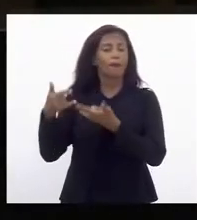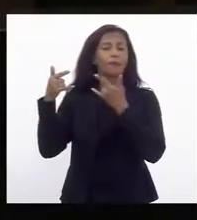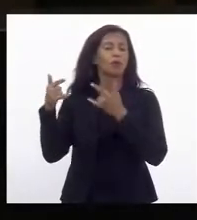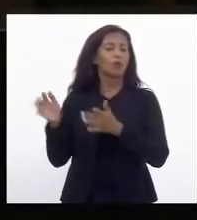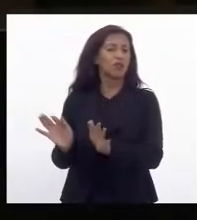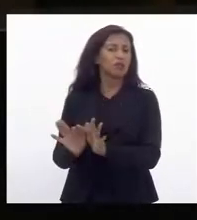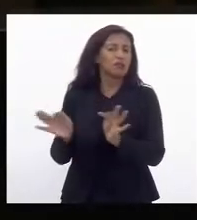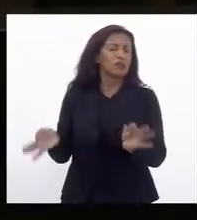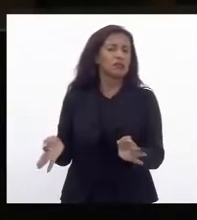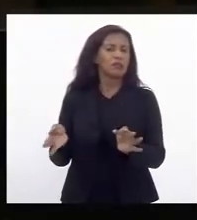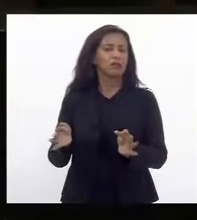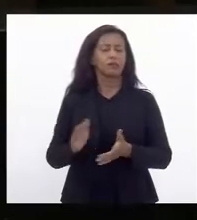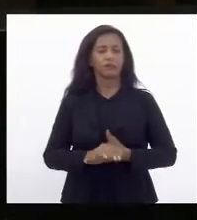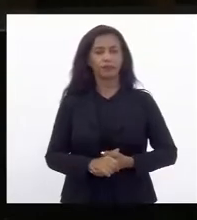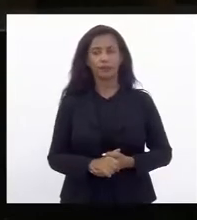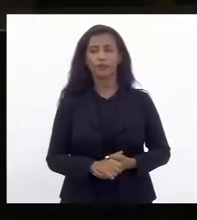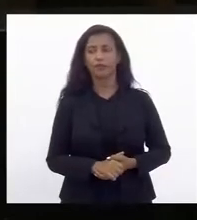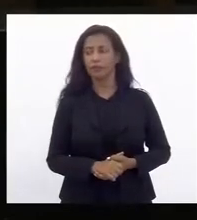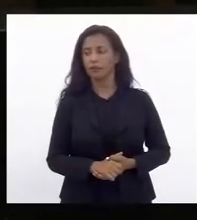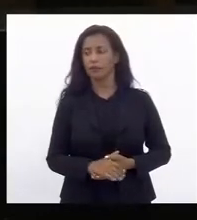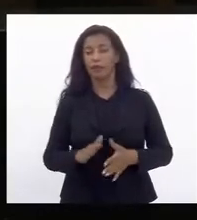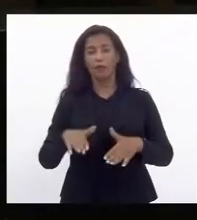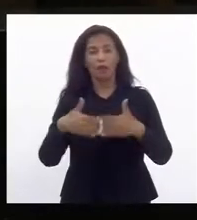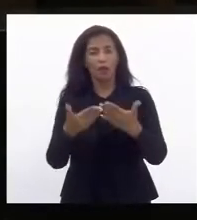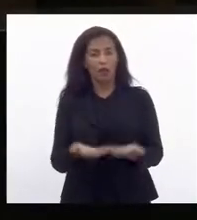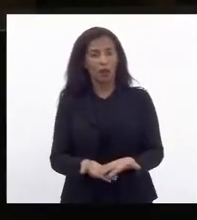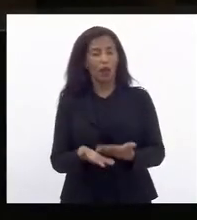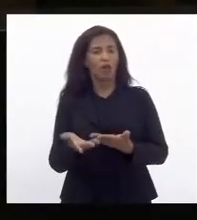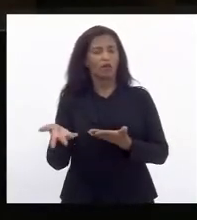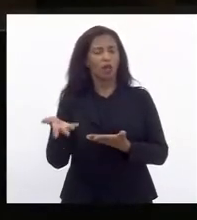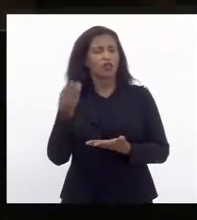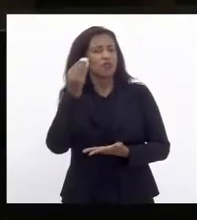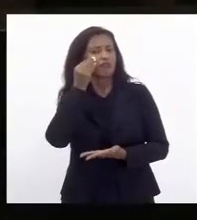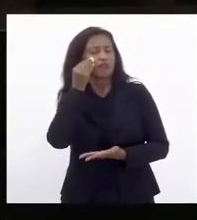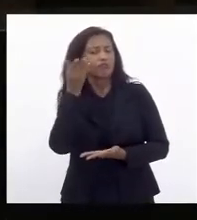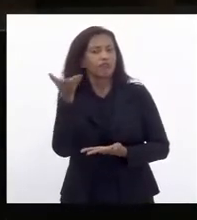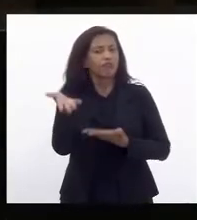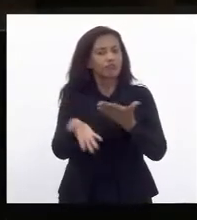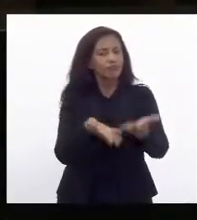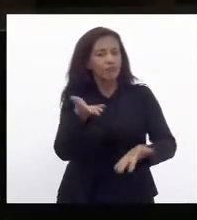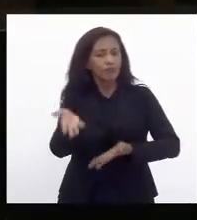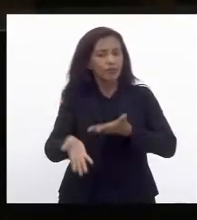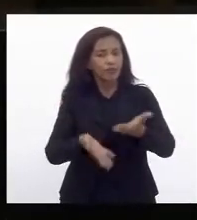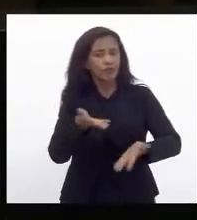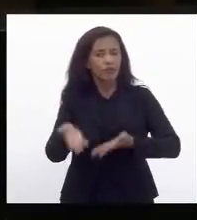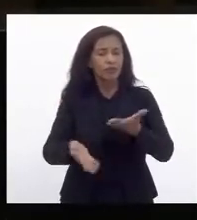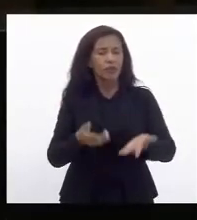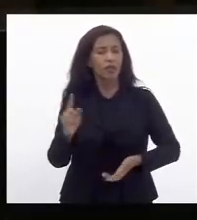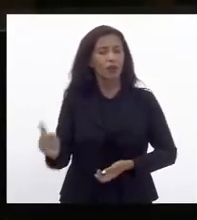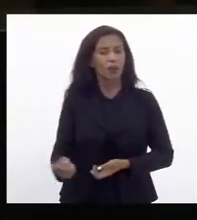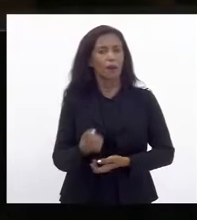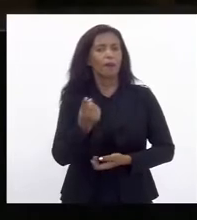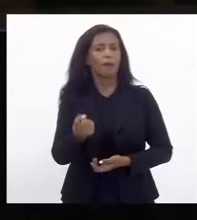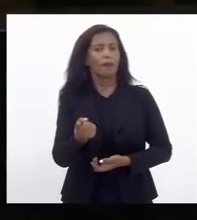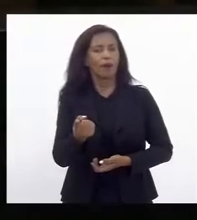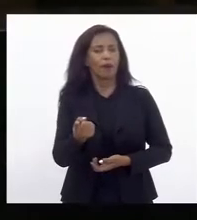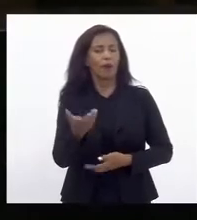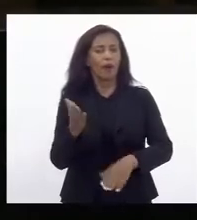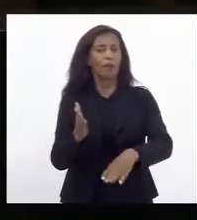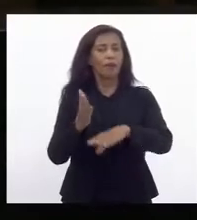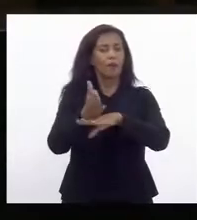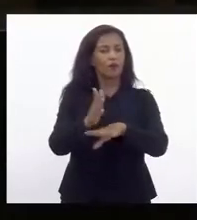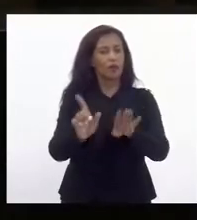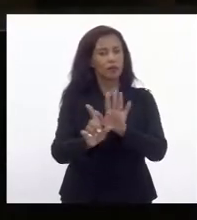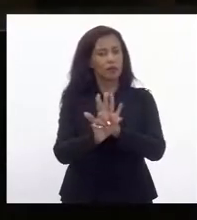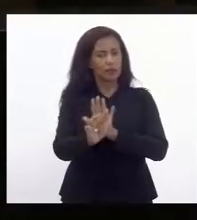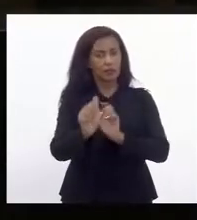a absorvente íntimo. É claro que a gente está tentando aqui que, uma vez aprovada essa lei